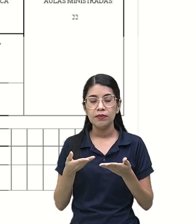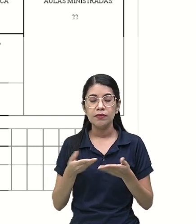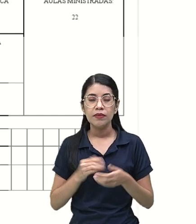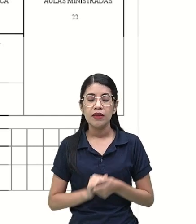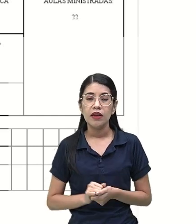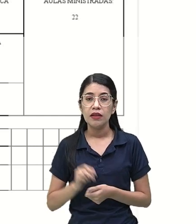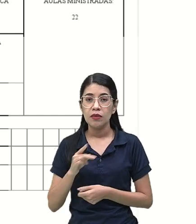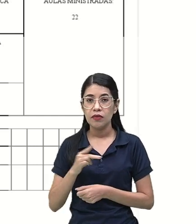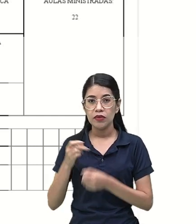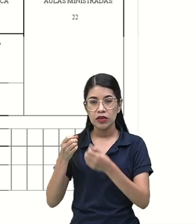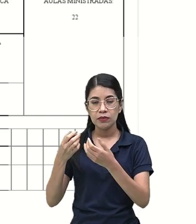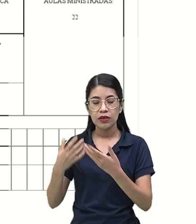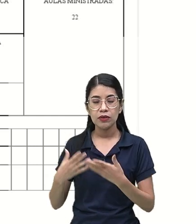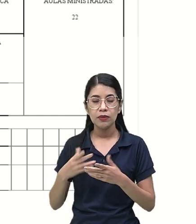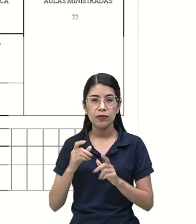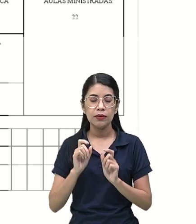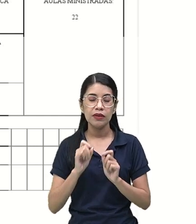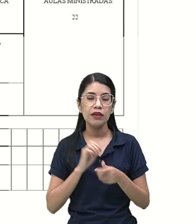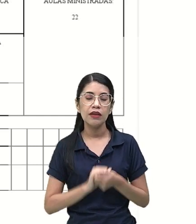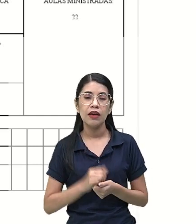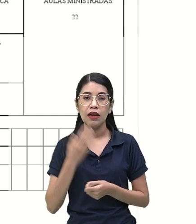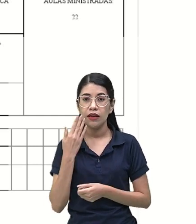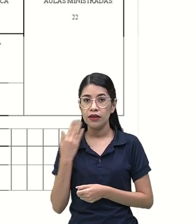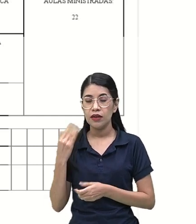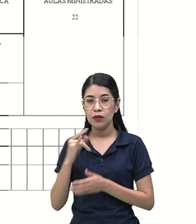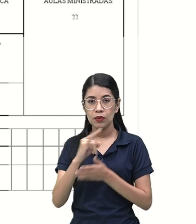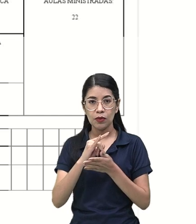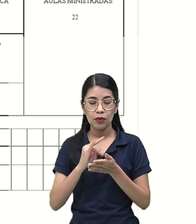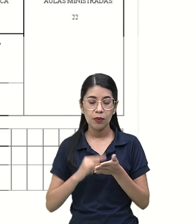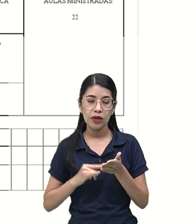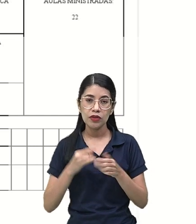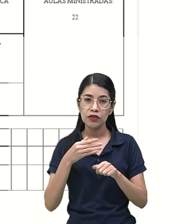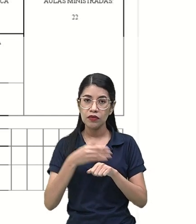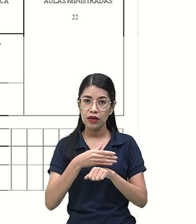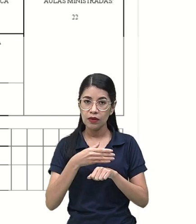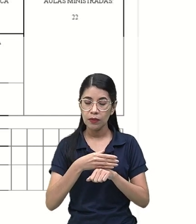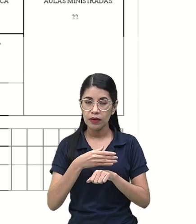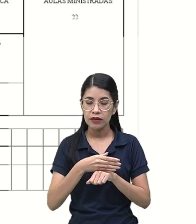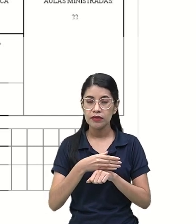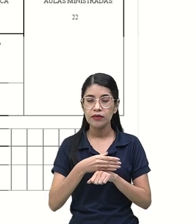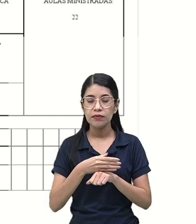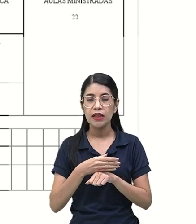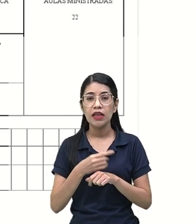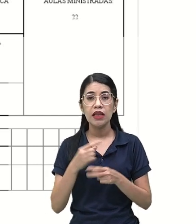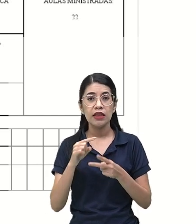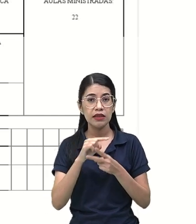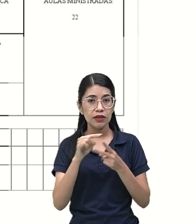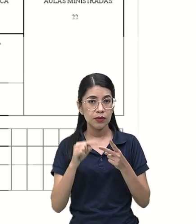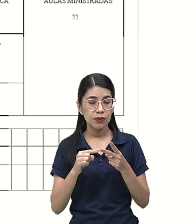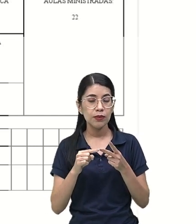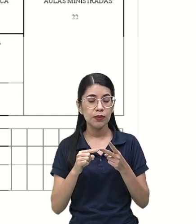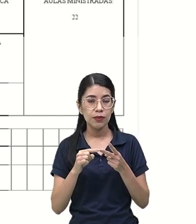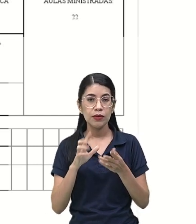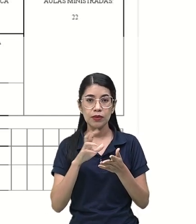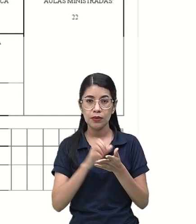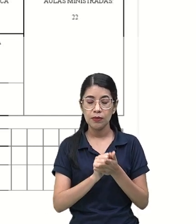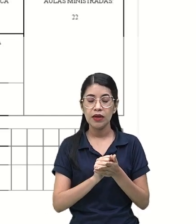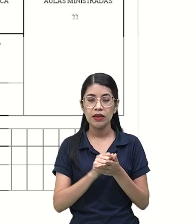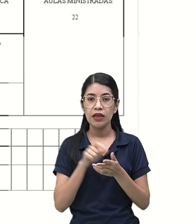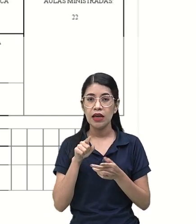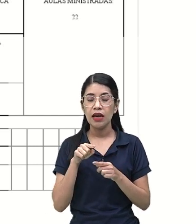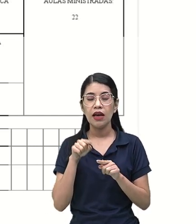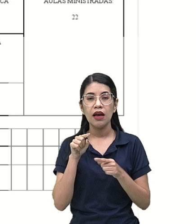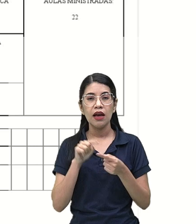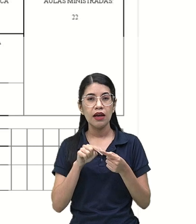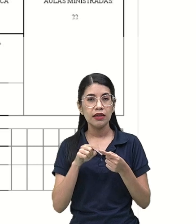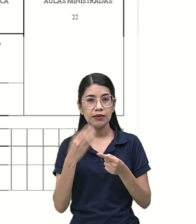Socorro explicou, né? Aqui está a nossa ficha de frequência, tá bom? Lembrando que são 2 fichas. Essa é de frequência, que, como a